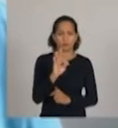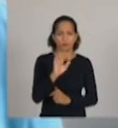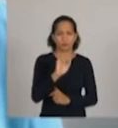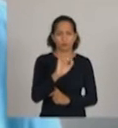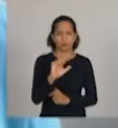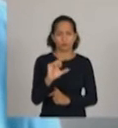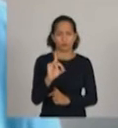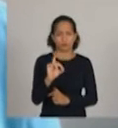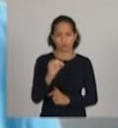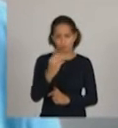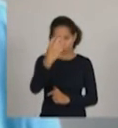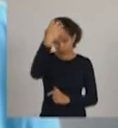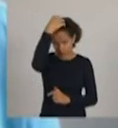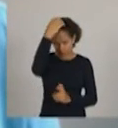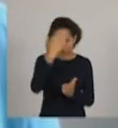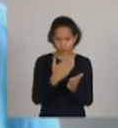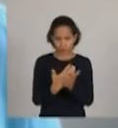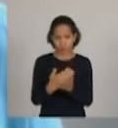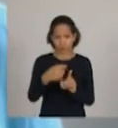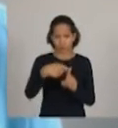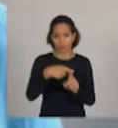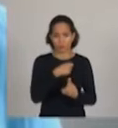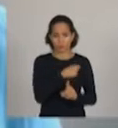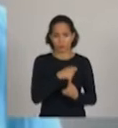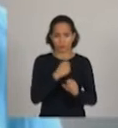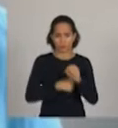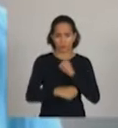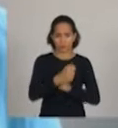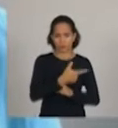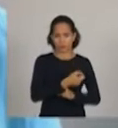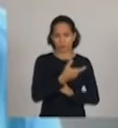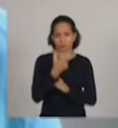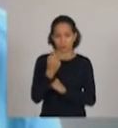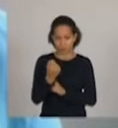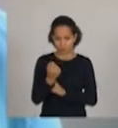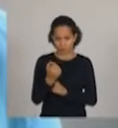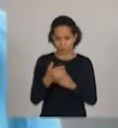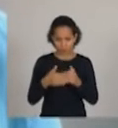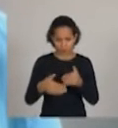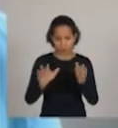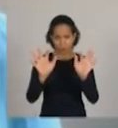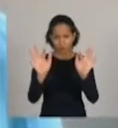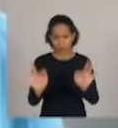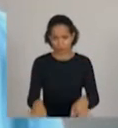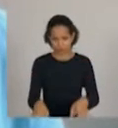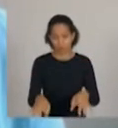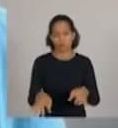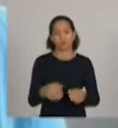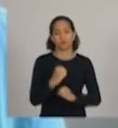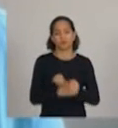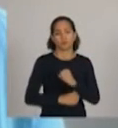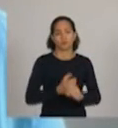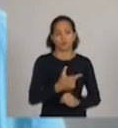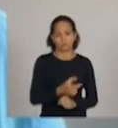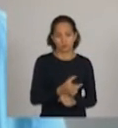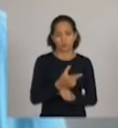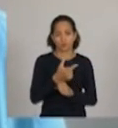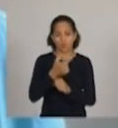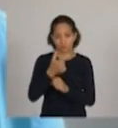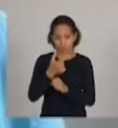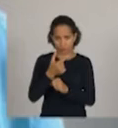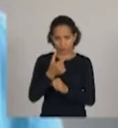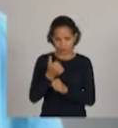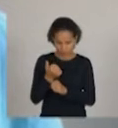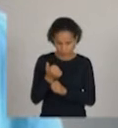que foi iniciado em agosto de 2020, com um termo previsto para final de 2021, com um investimento